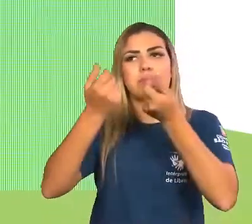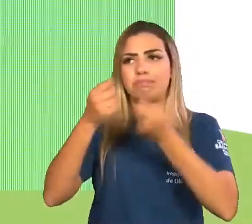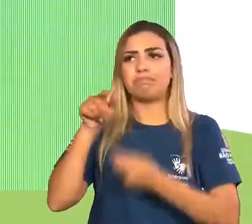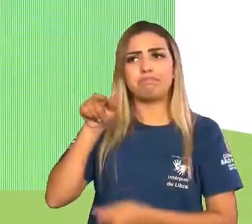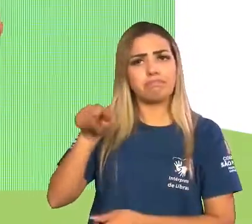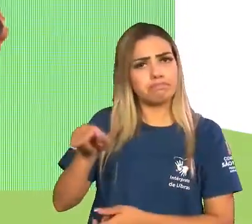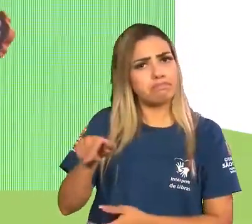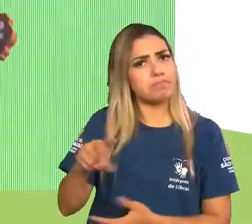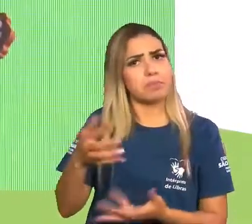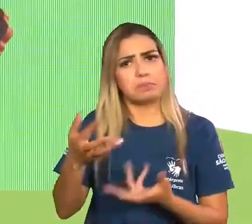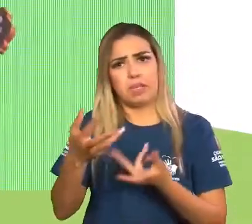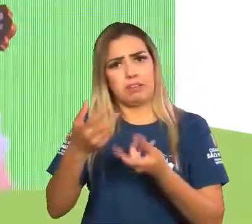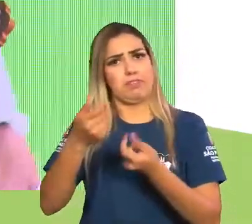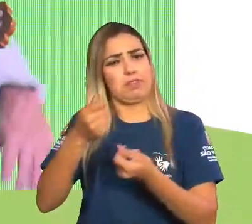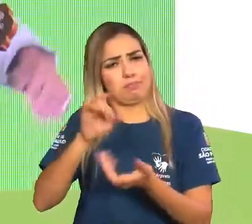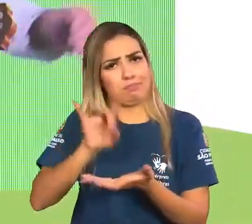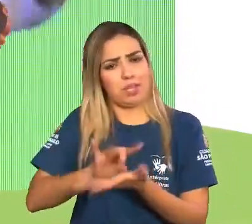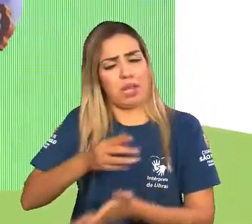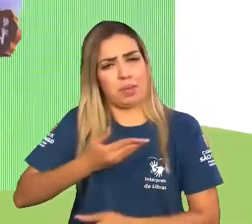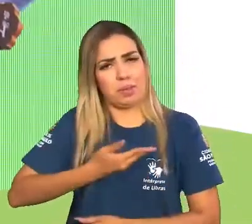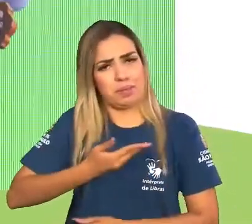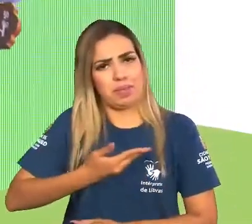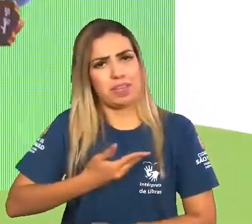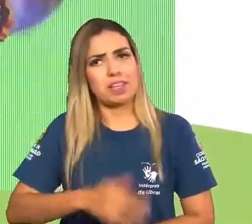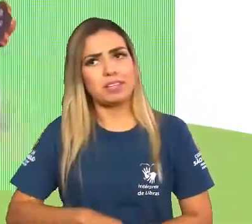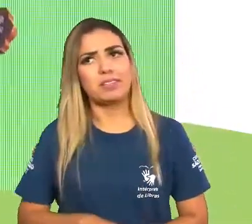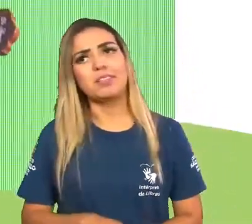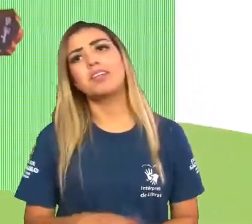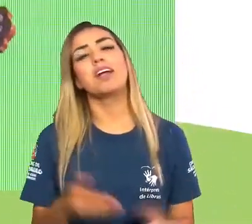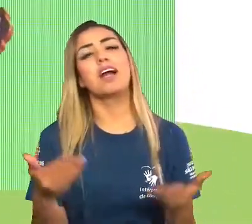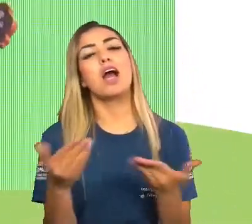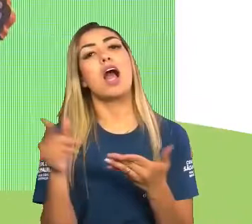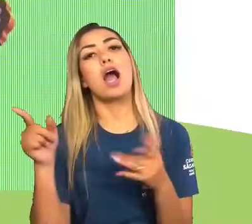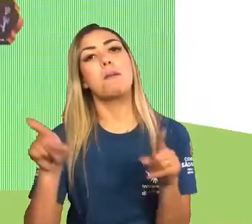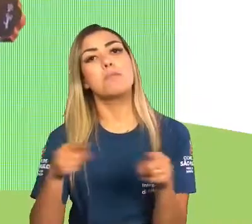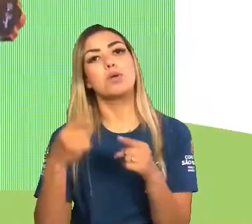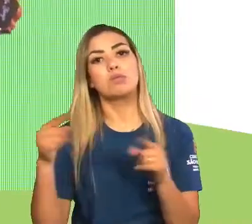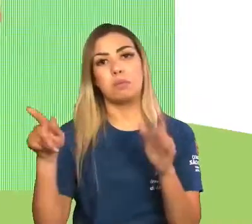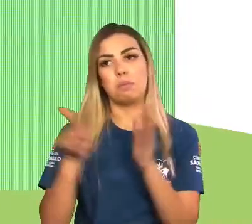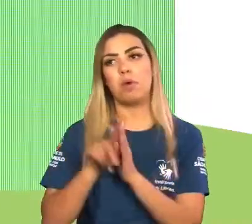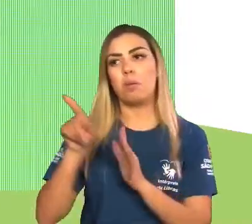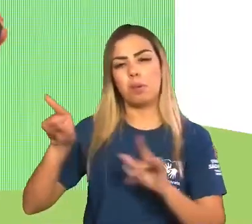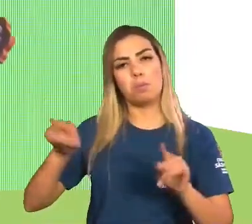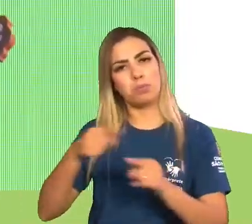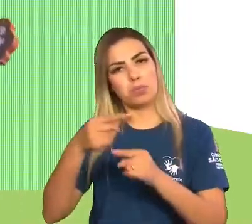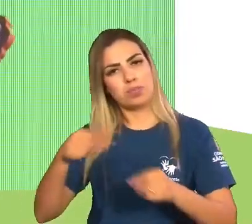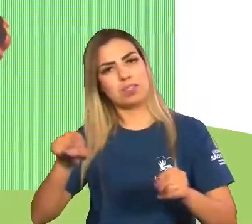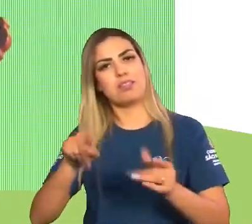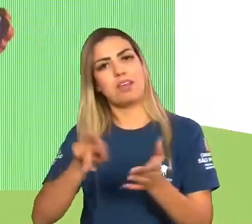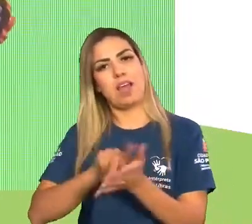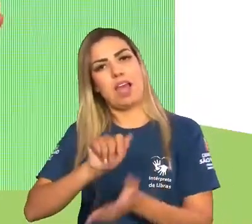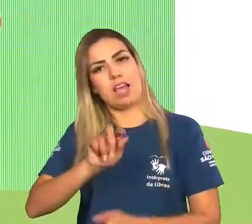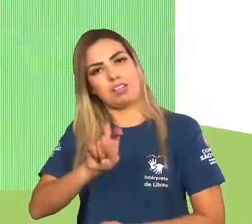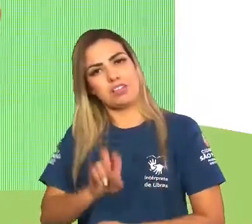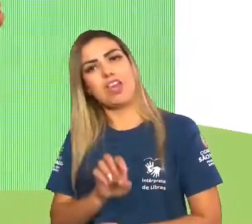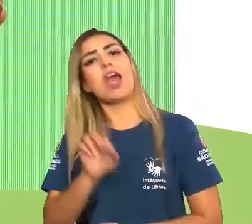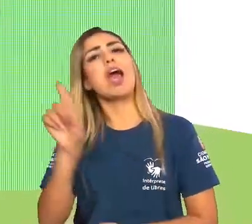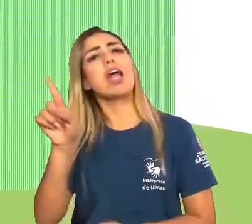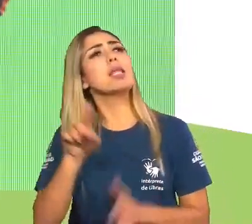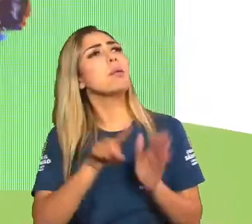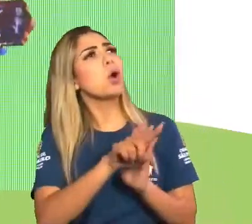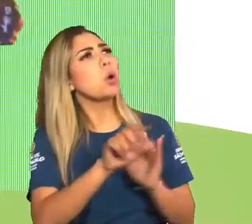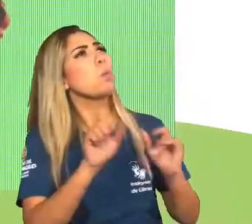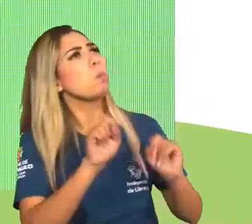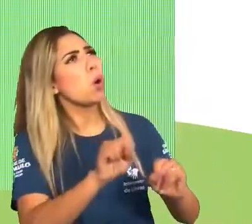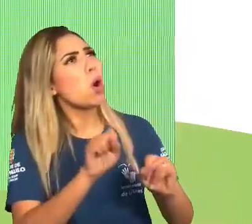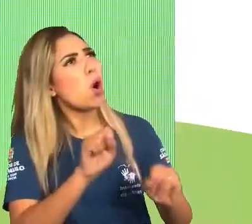alma. E tinha feito essa música lá no ambiente do Axé Music, e ele pediu, disse, eu posso